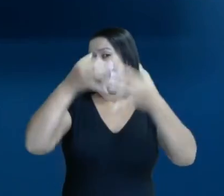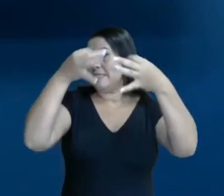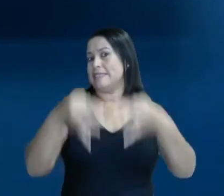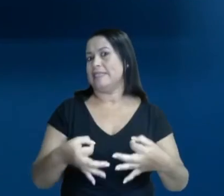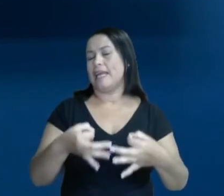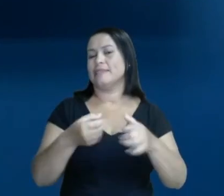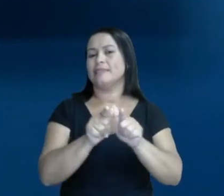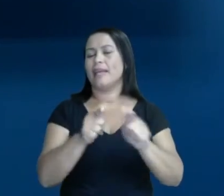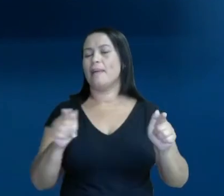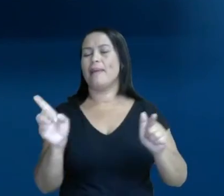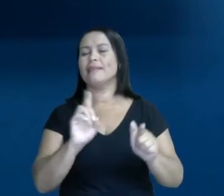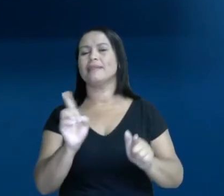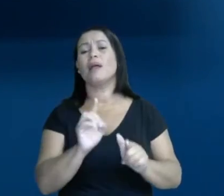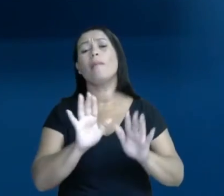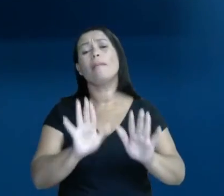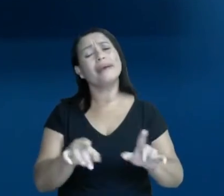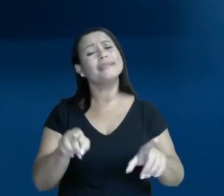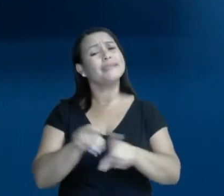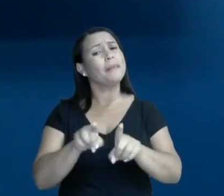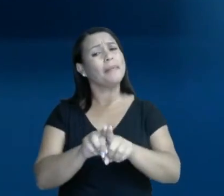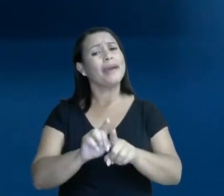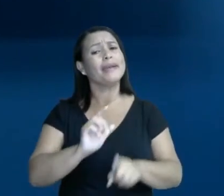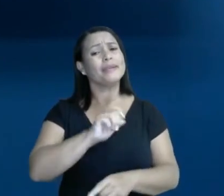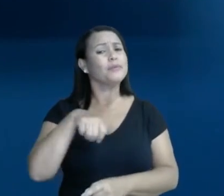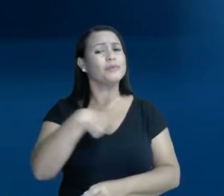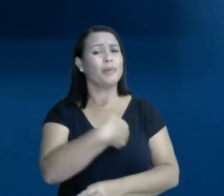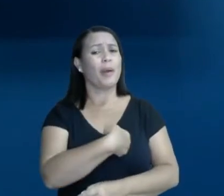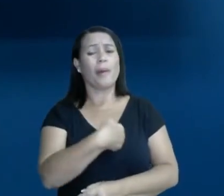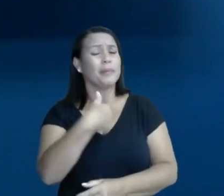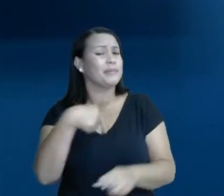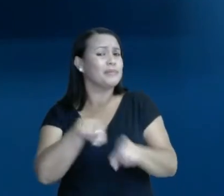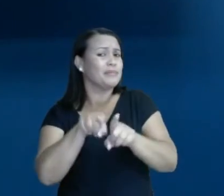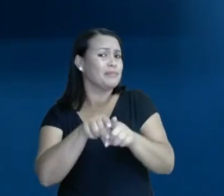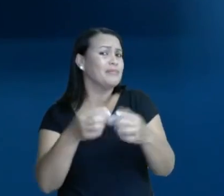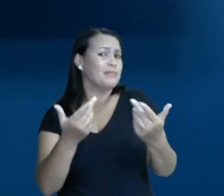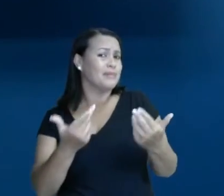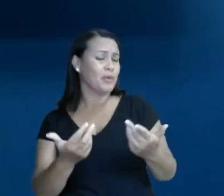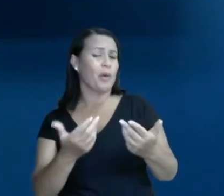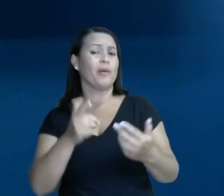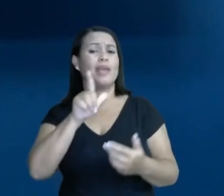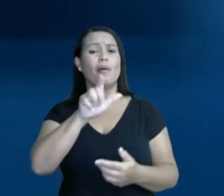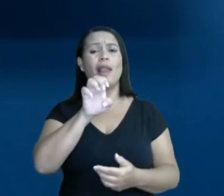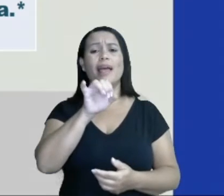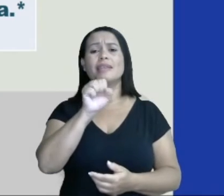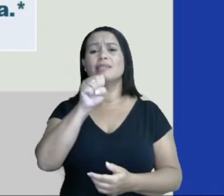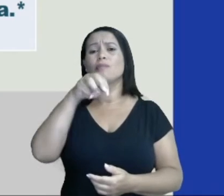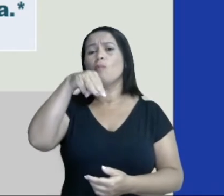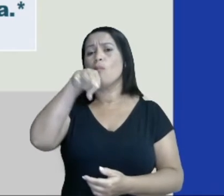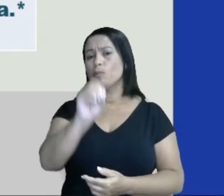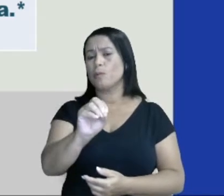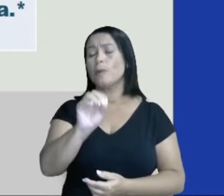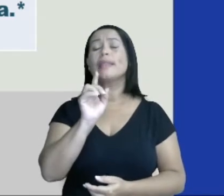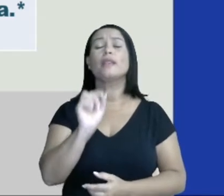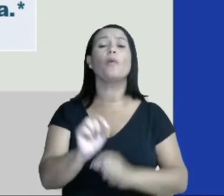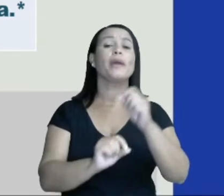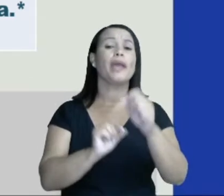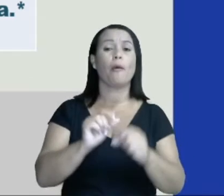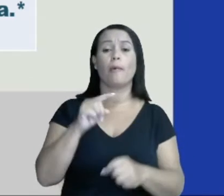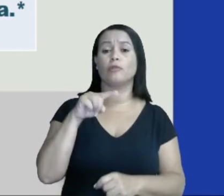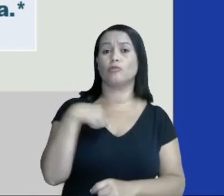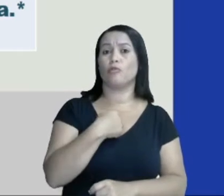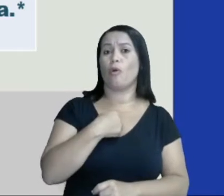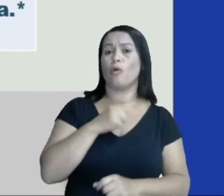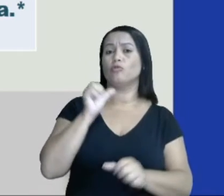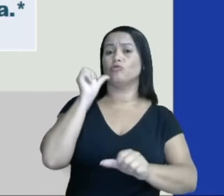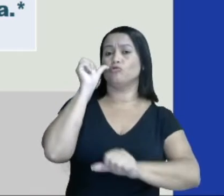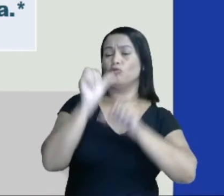correto gramaticalmente, e no espanhol não é diferente, e é o caso do leísmo. O leísmo é quando a gente